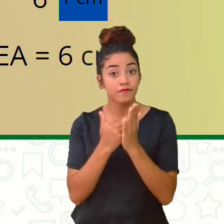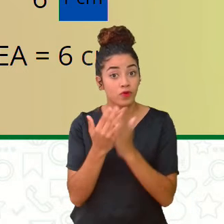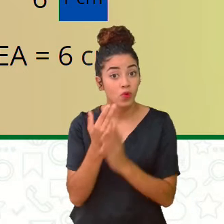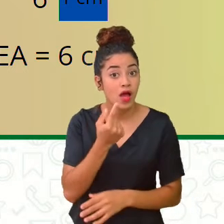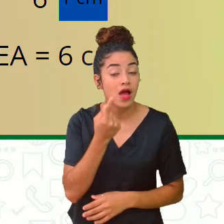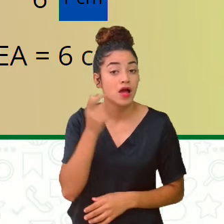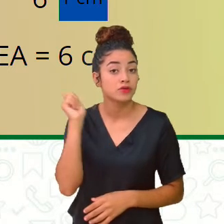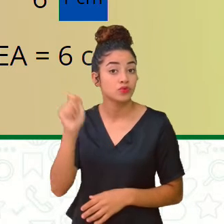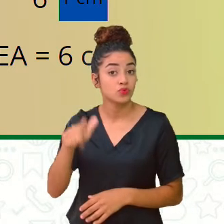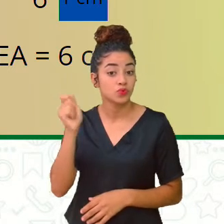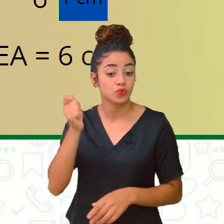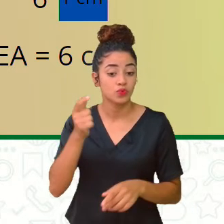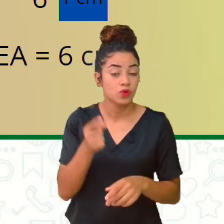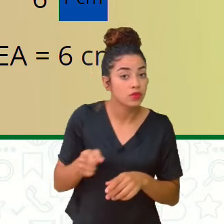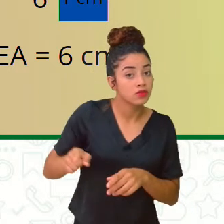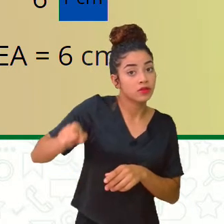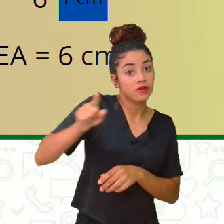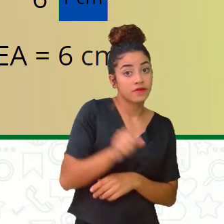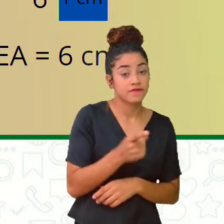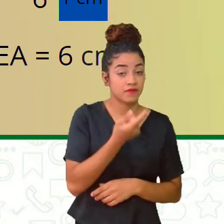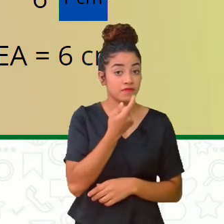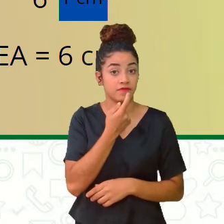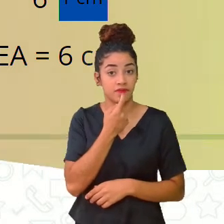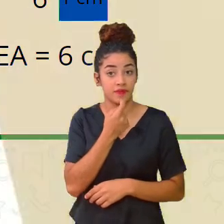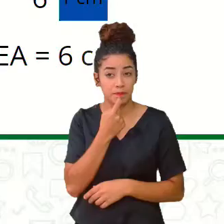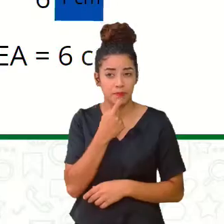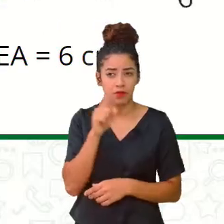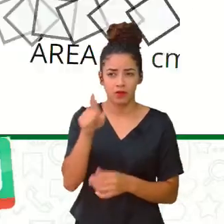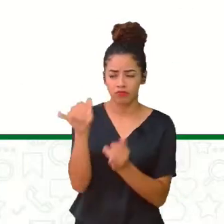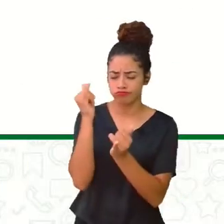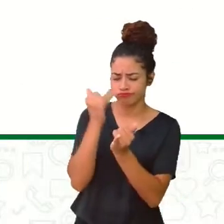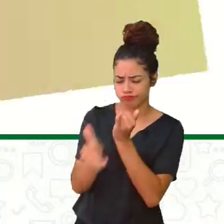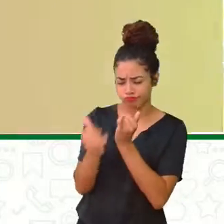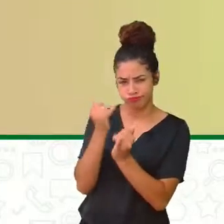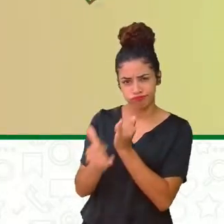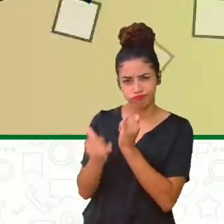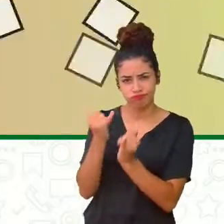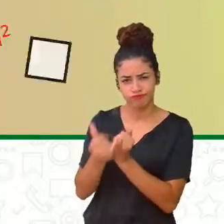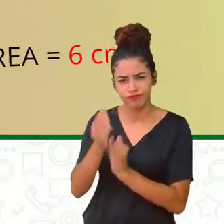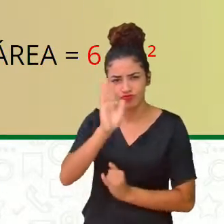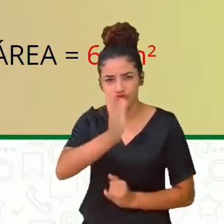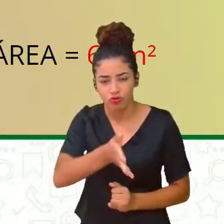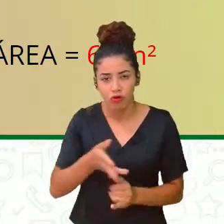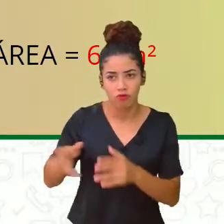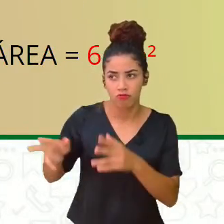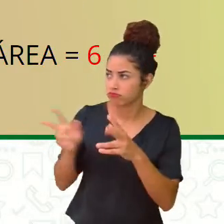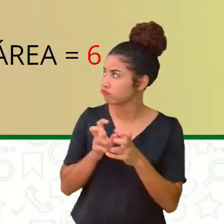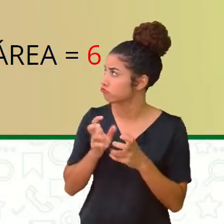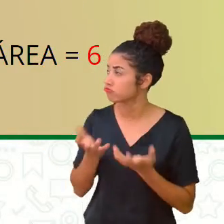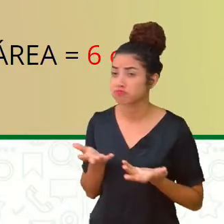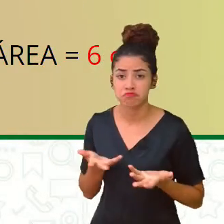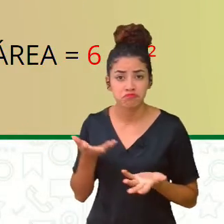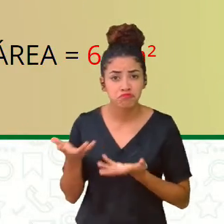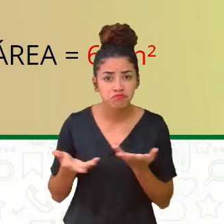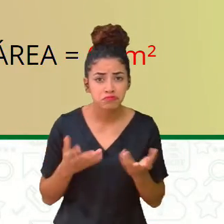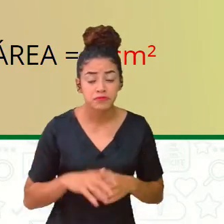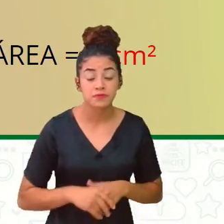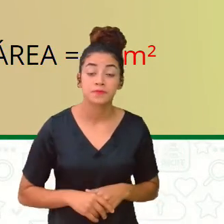e vermelha, elas são bem semelhantes? Perceberam? E